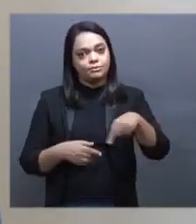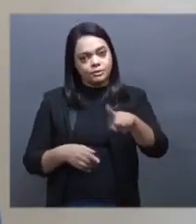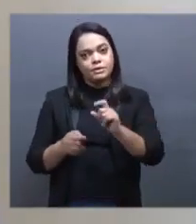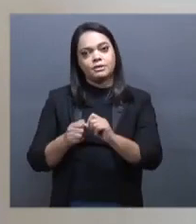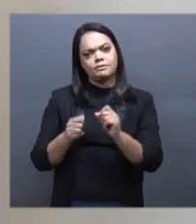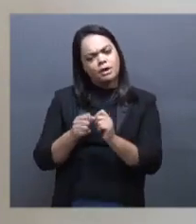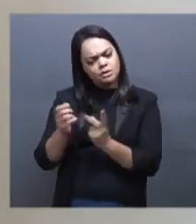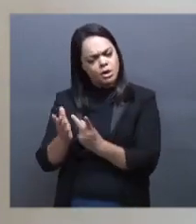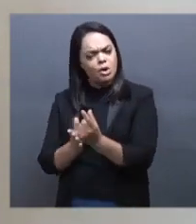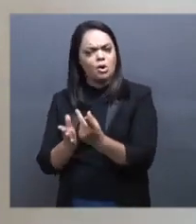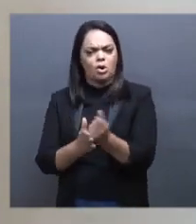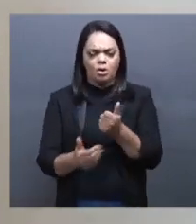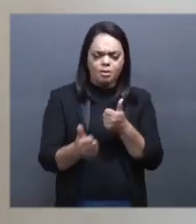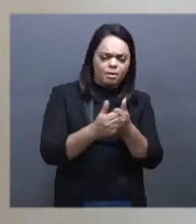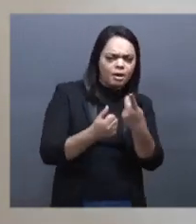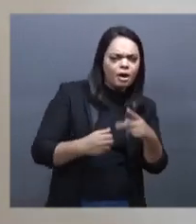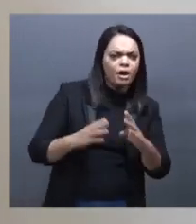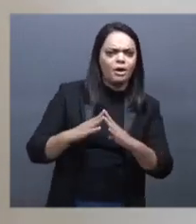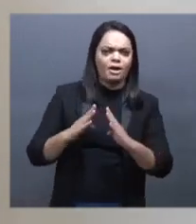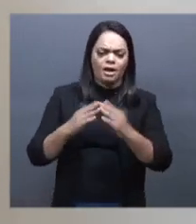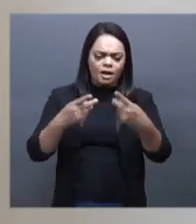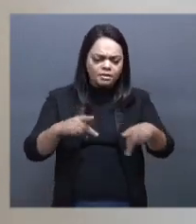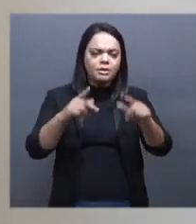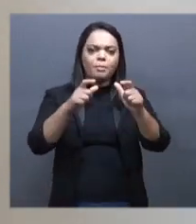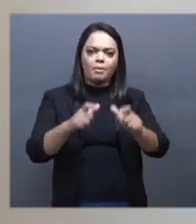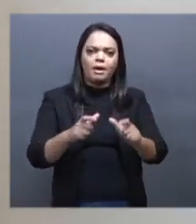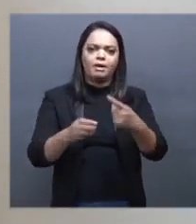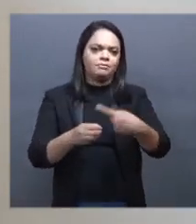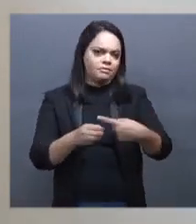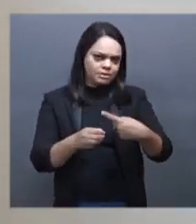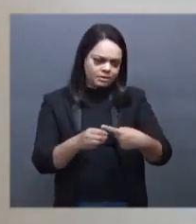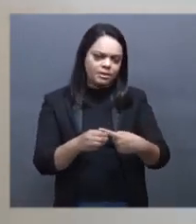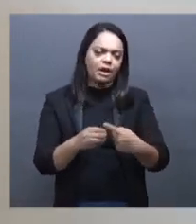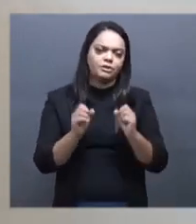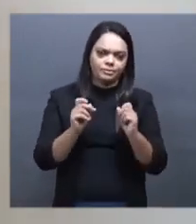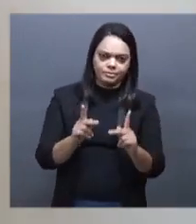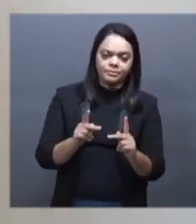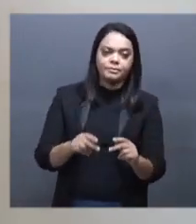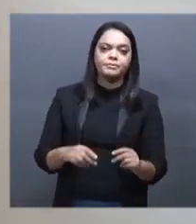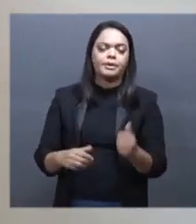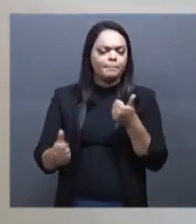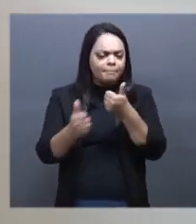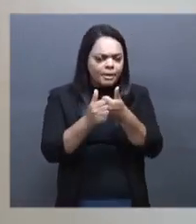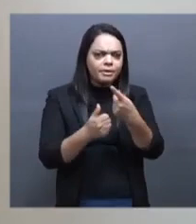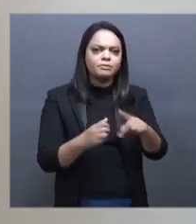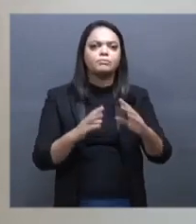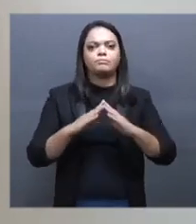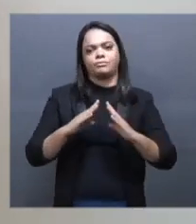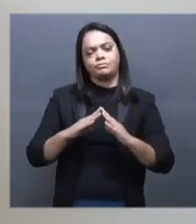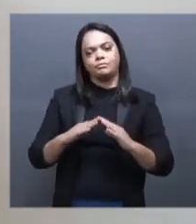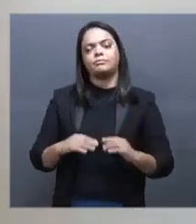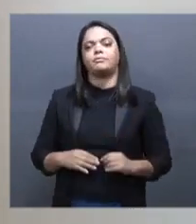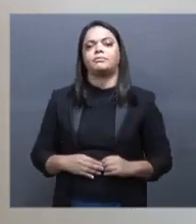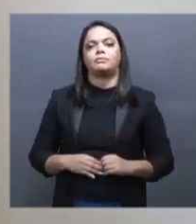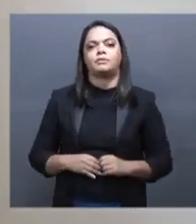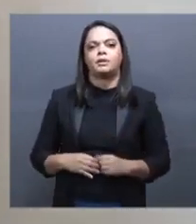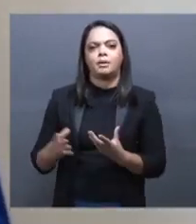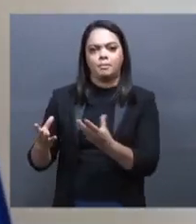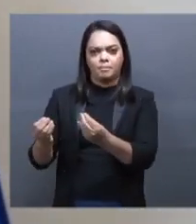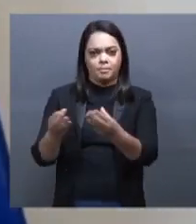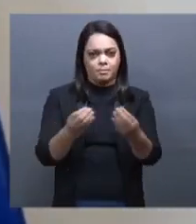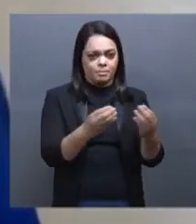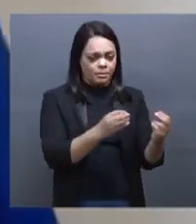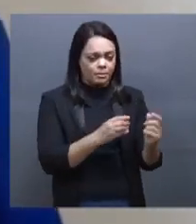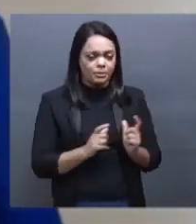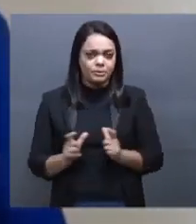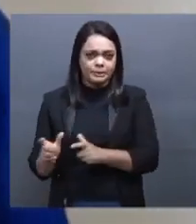isso, compre do pequeno, de preferência no seu bairro, na sua cidade, no seu bairro, mais próximo de você. Muitos setores